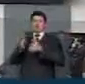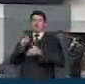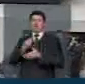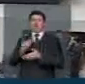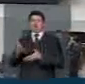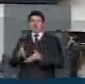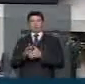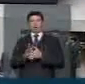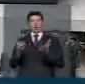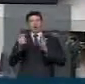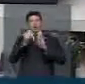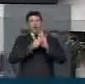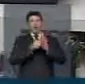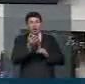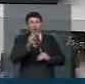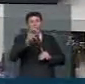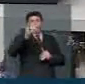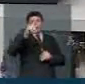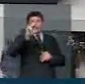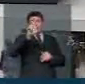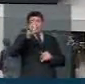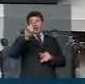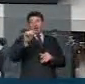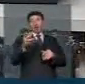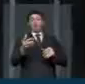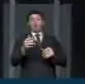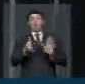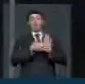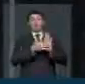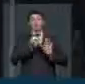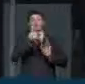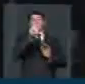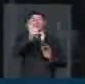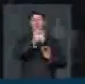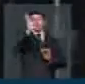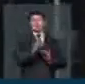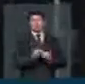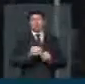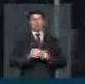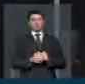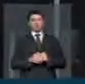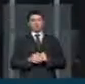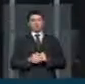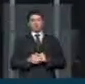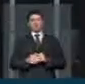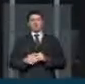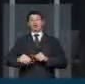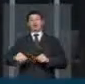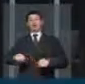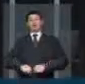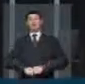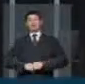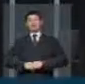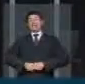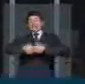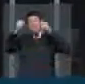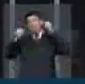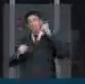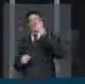do relatório do deputado Figueiredo propõe 60% e foi bombardeada lá no